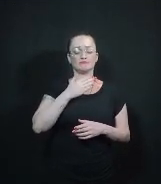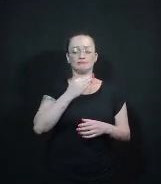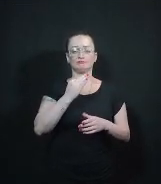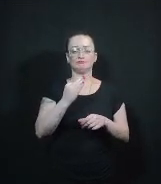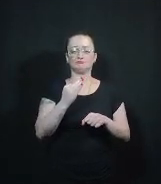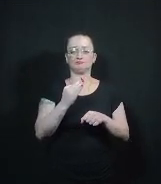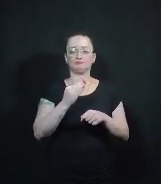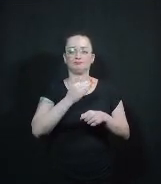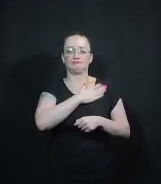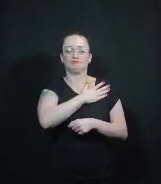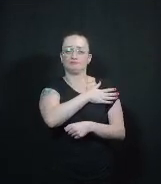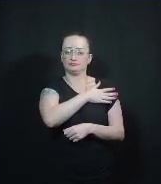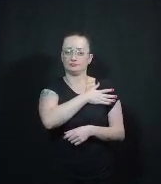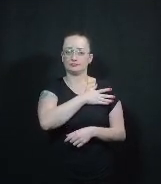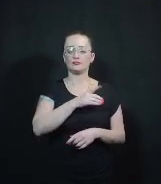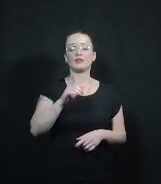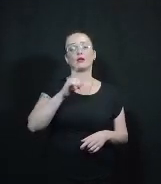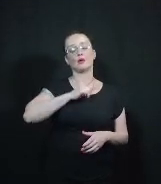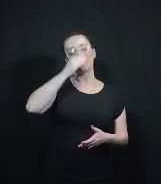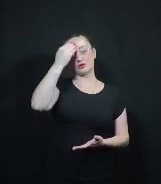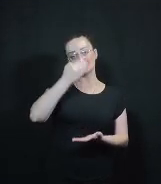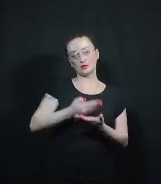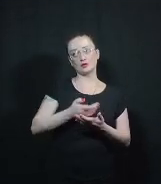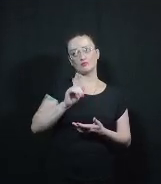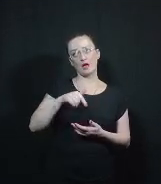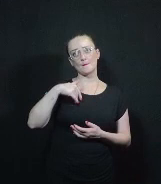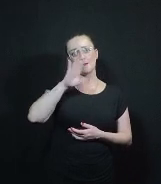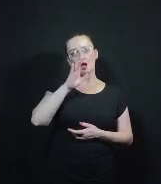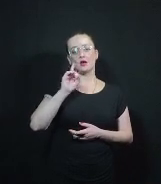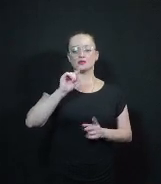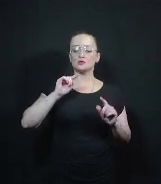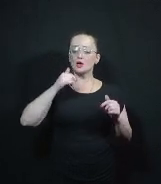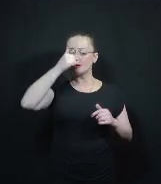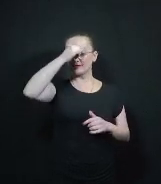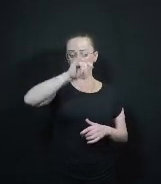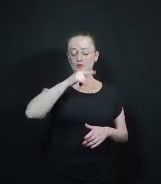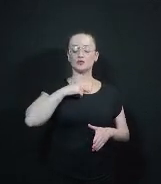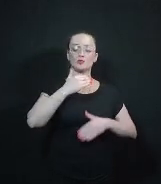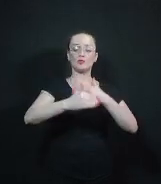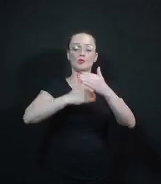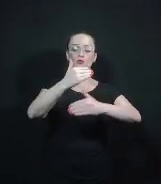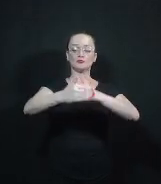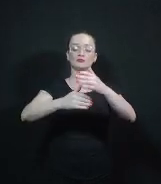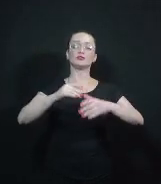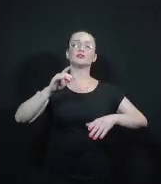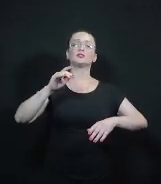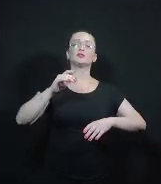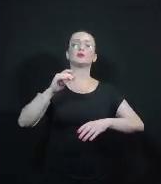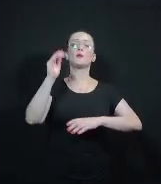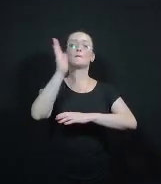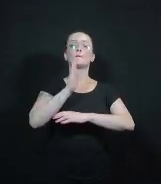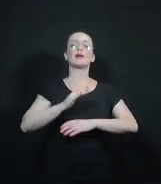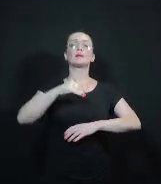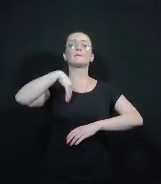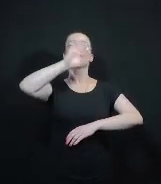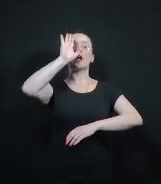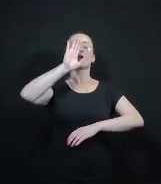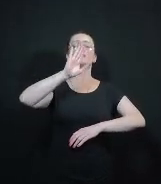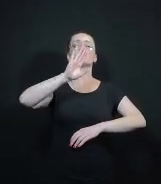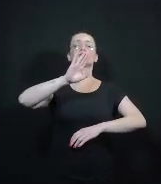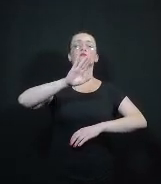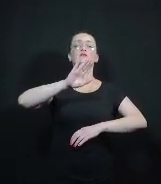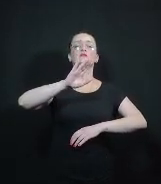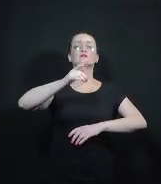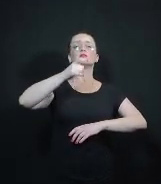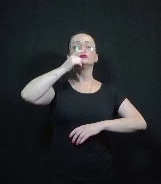muito mais. Eu acho que isso é o antídoto para a gente produzir um país mais interessante, que a gente percebe